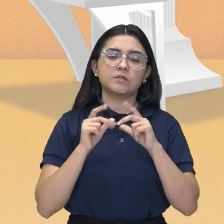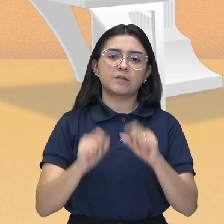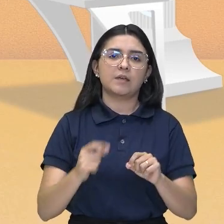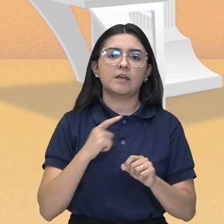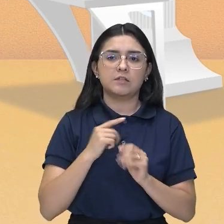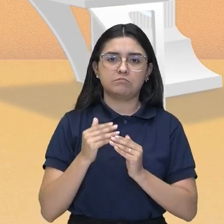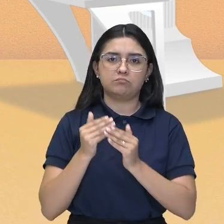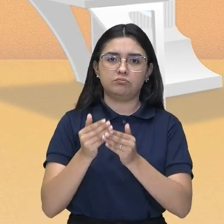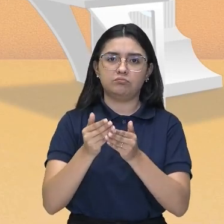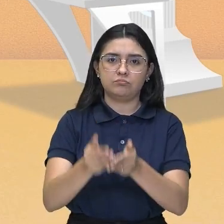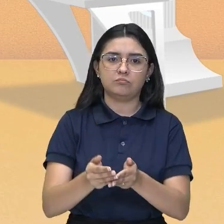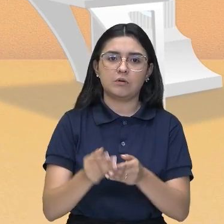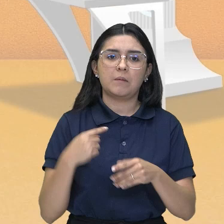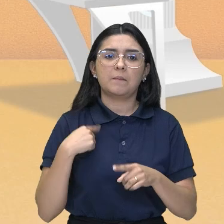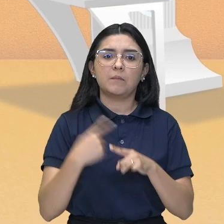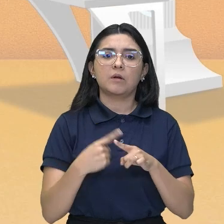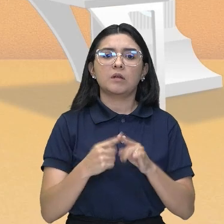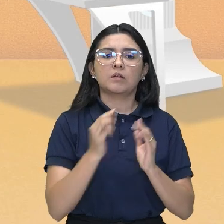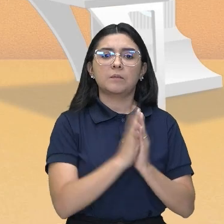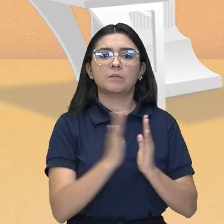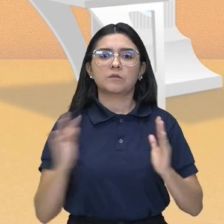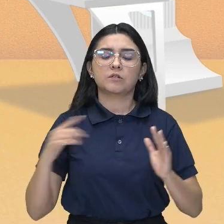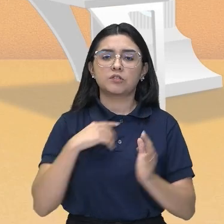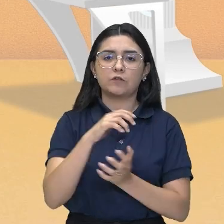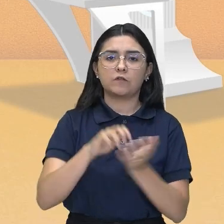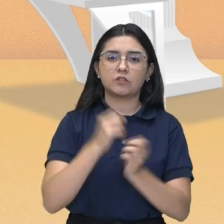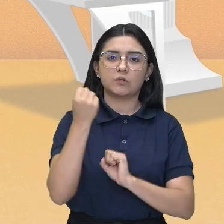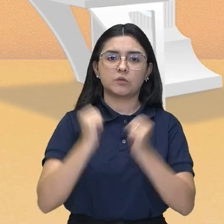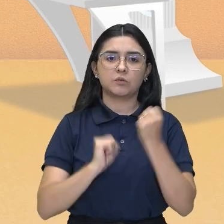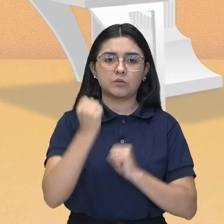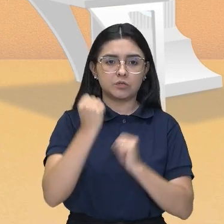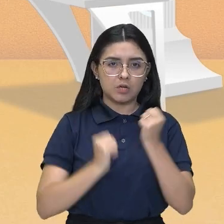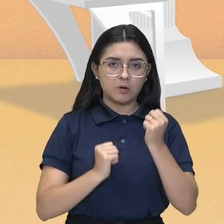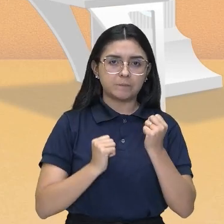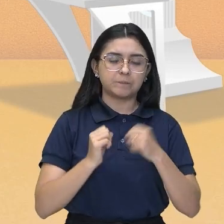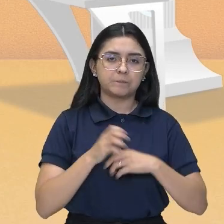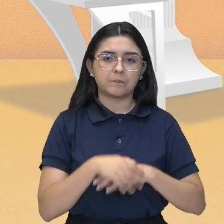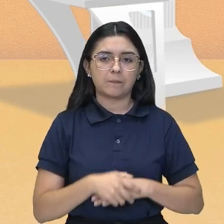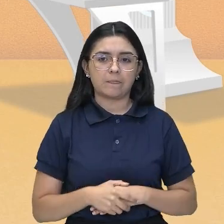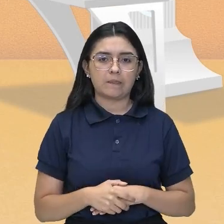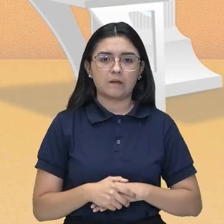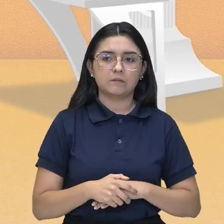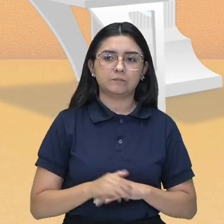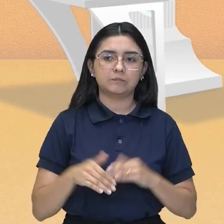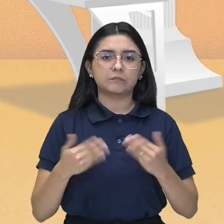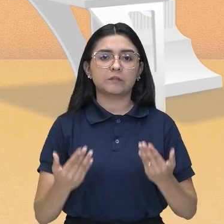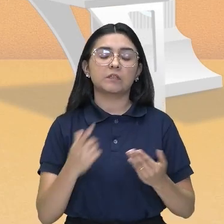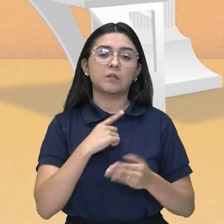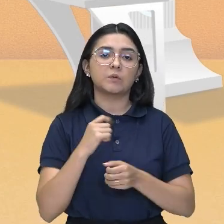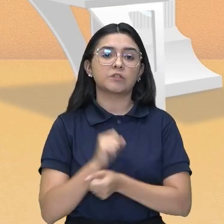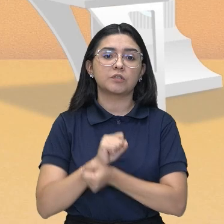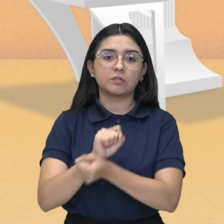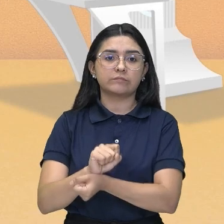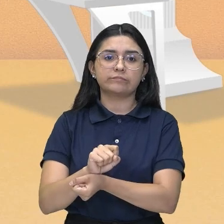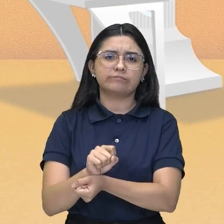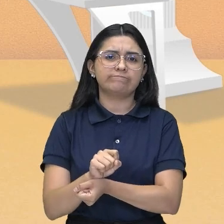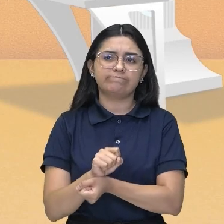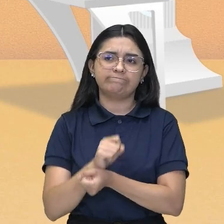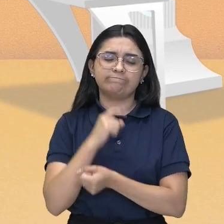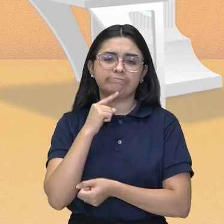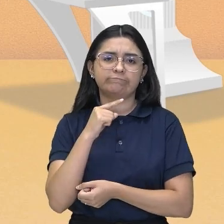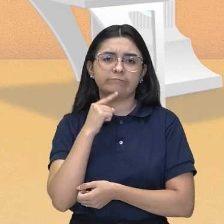é porque a Inglaterra estava vivendo um processo de revolução industrial que a escravidão não era